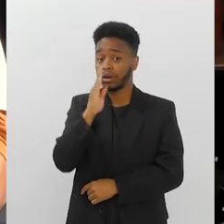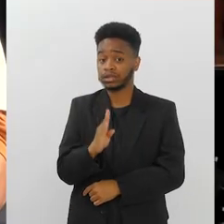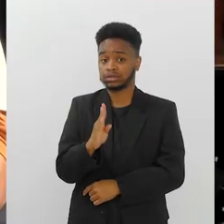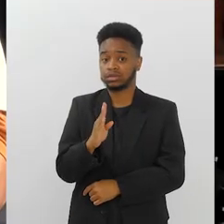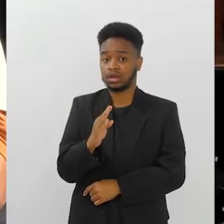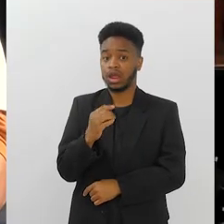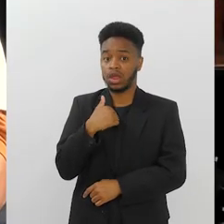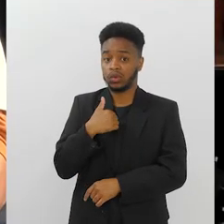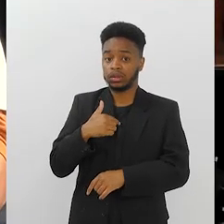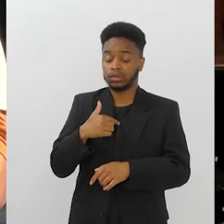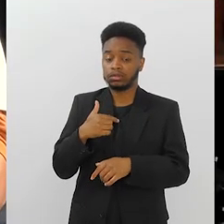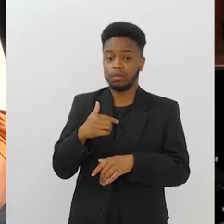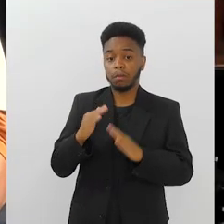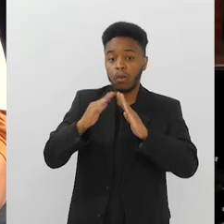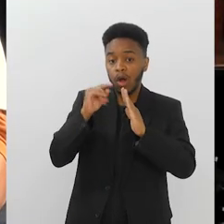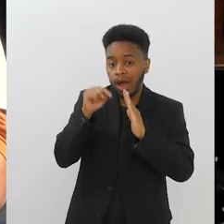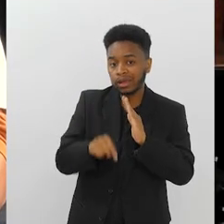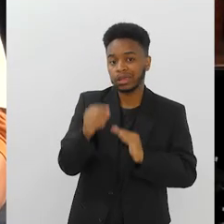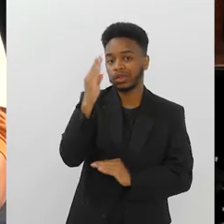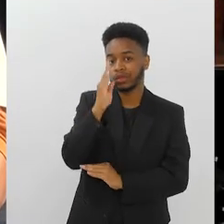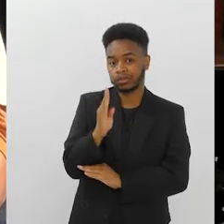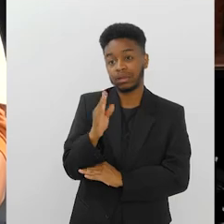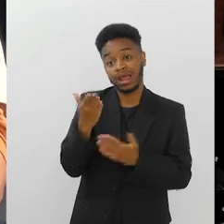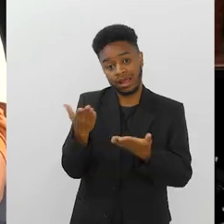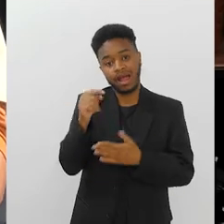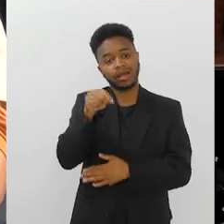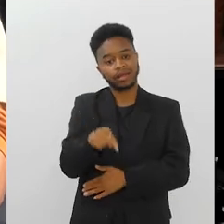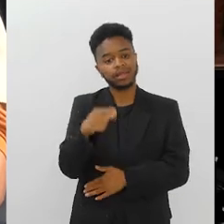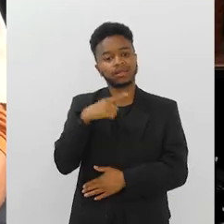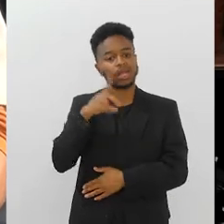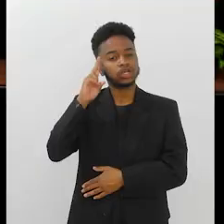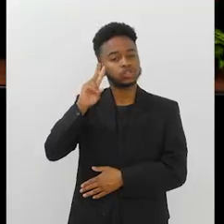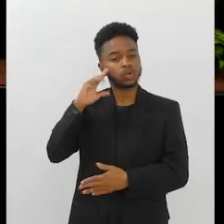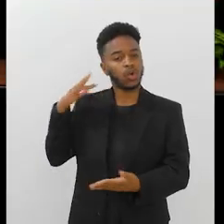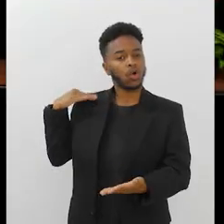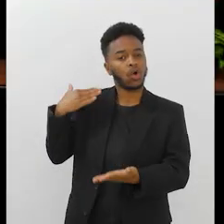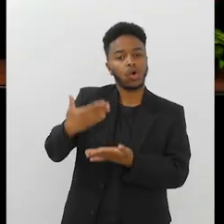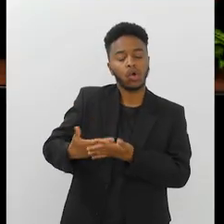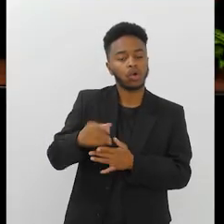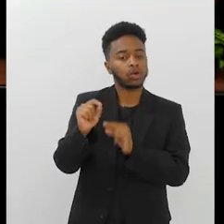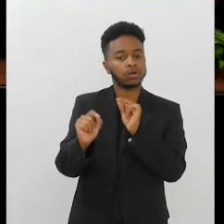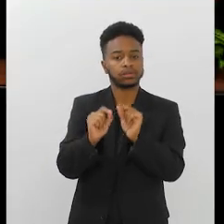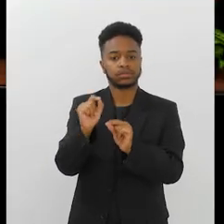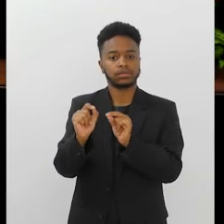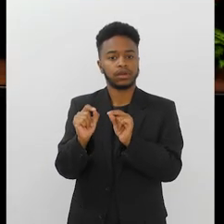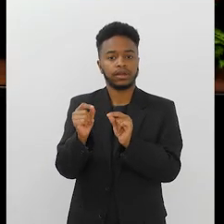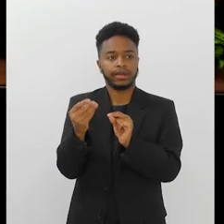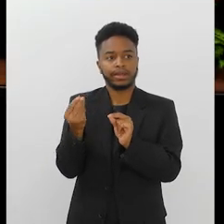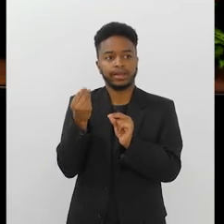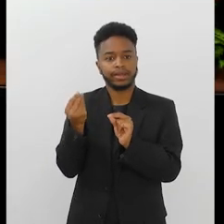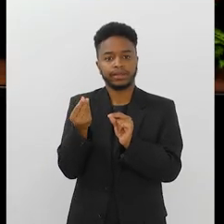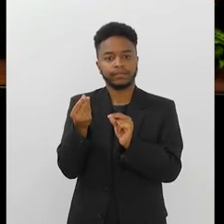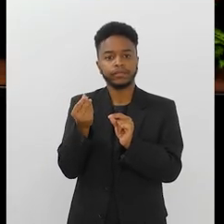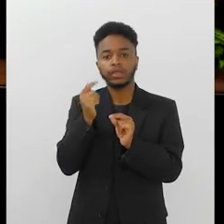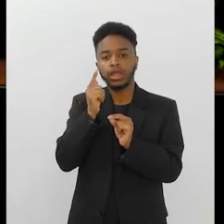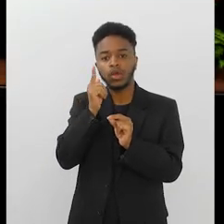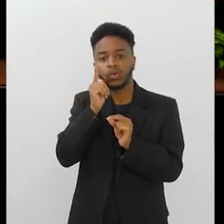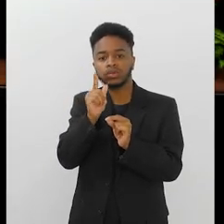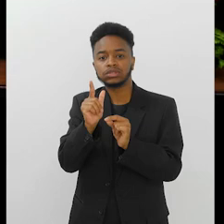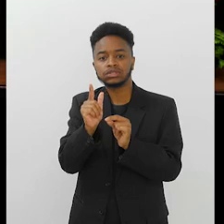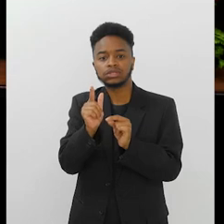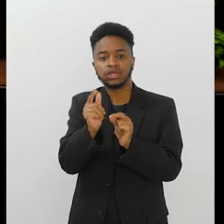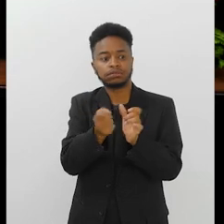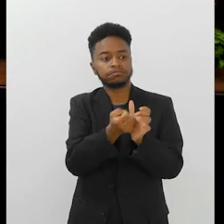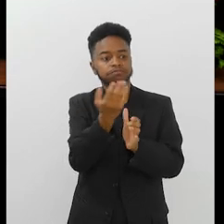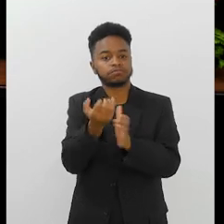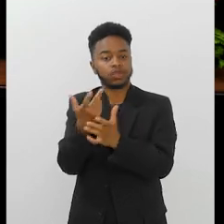brasileiro eu tô aqui nessa terra e essa terra tem um um um histórico já de de eh